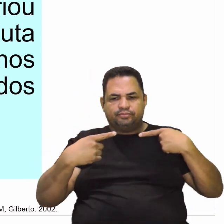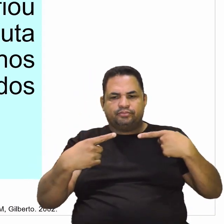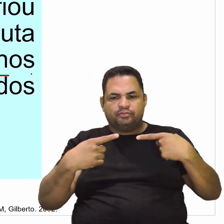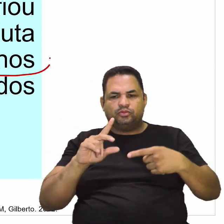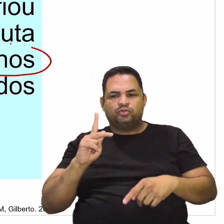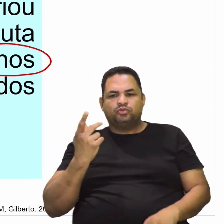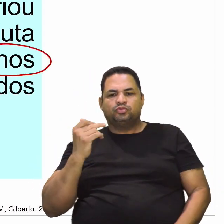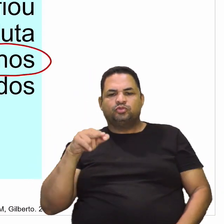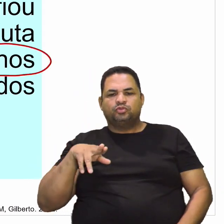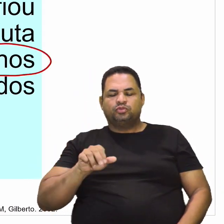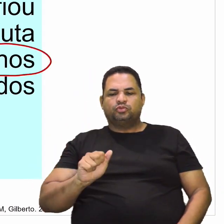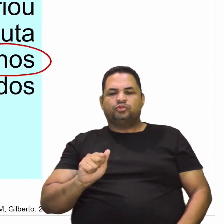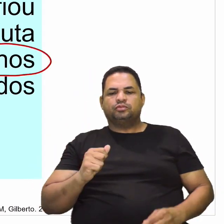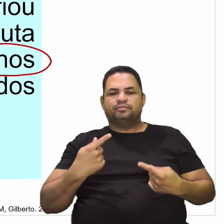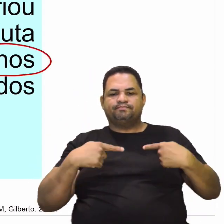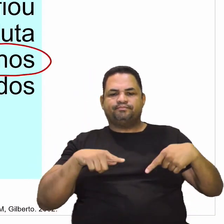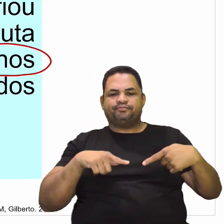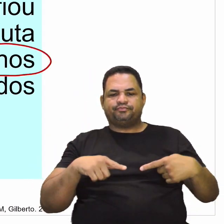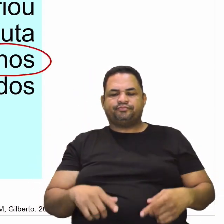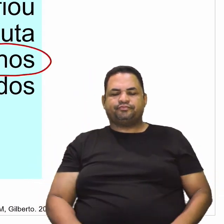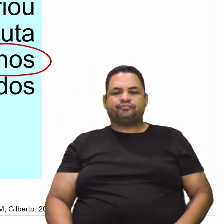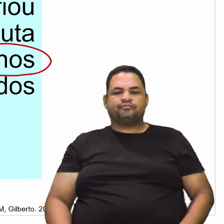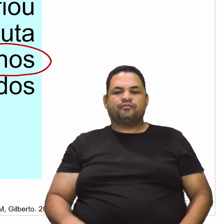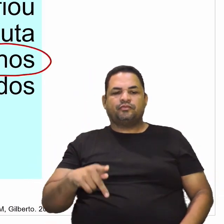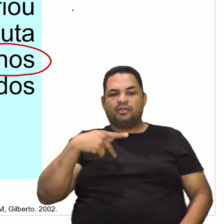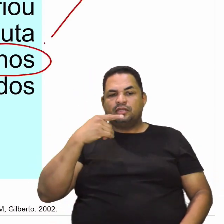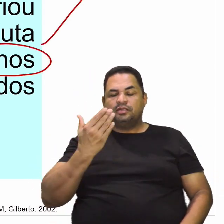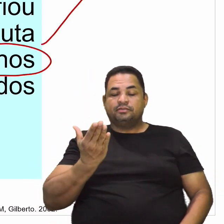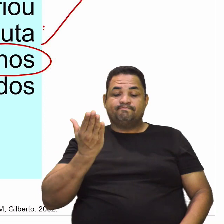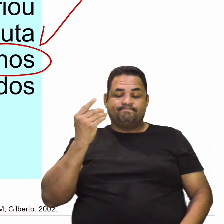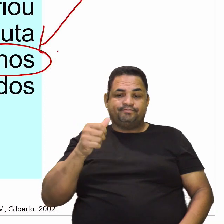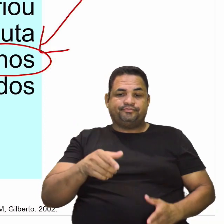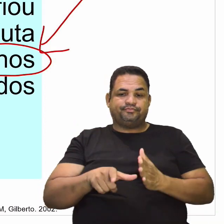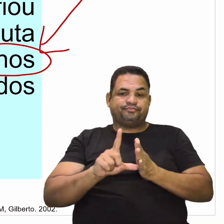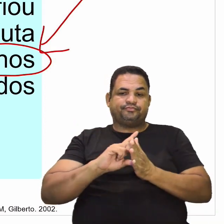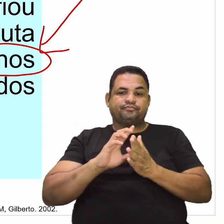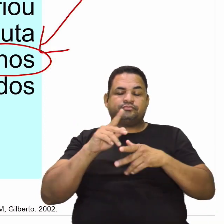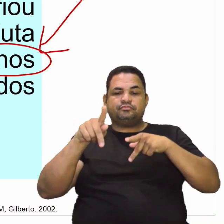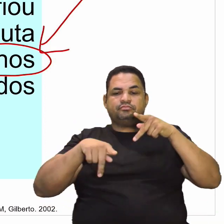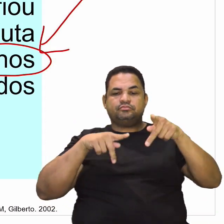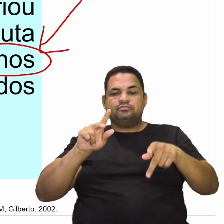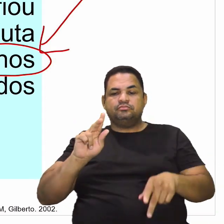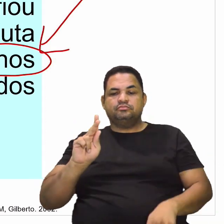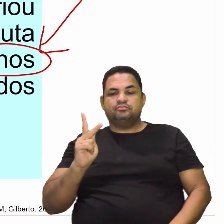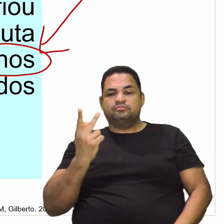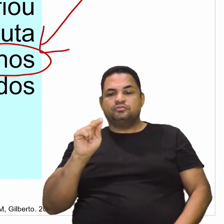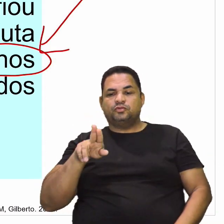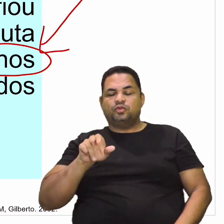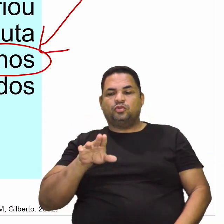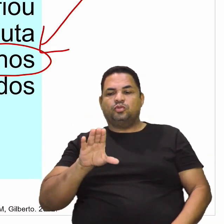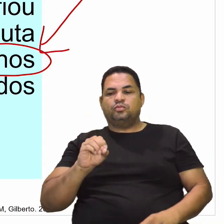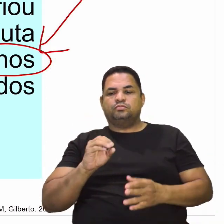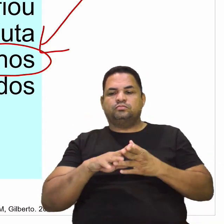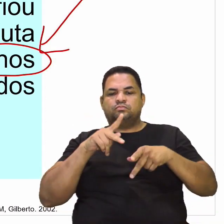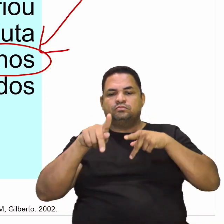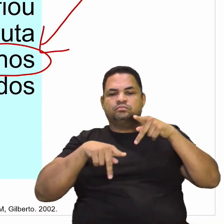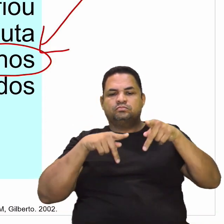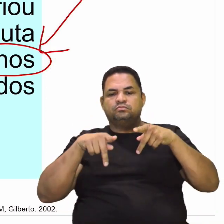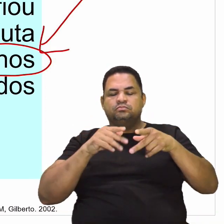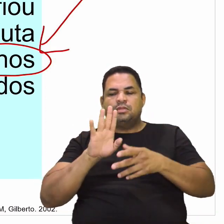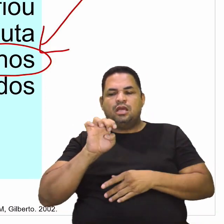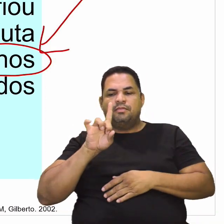quem? Os hunos. Eu falei lá atrás que esse povo huno, que era um povo